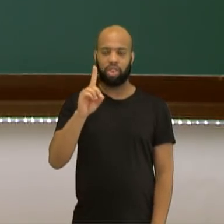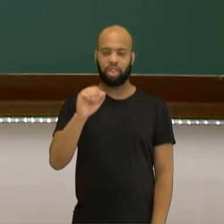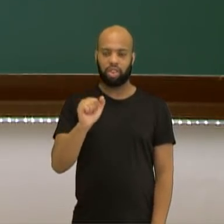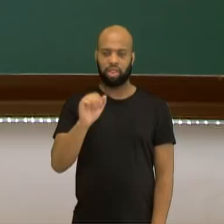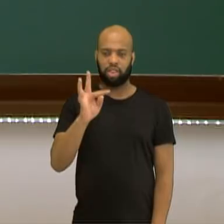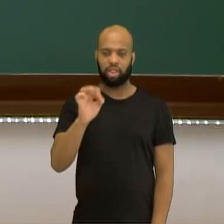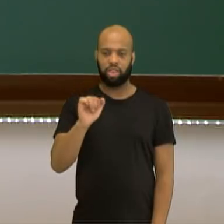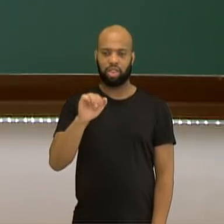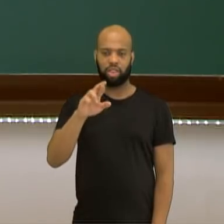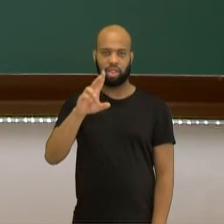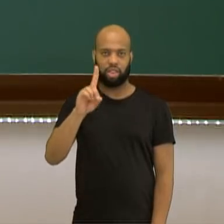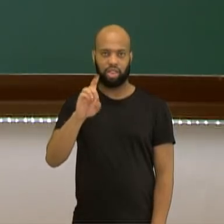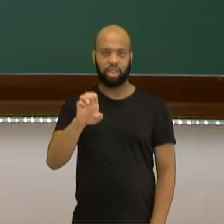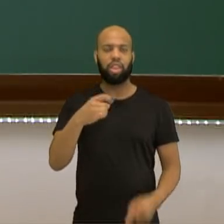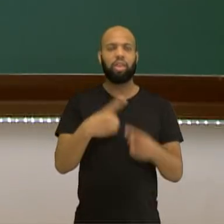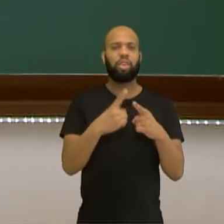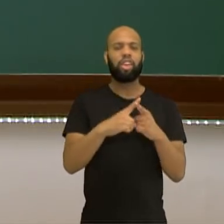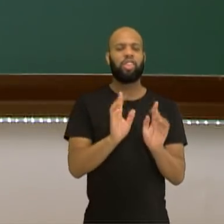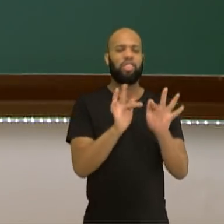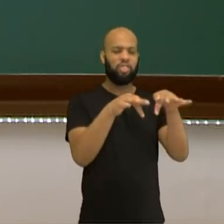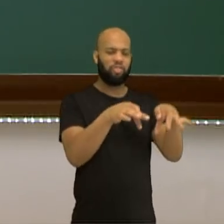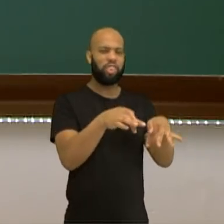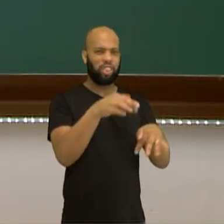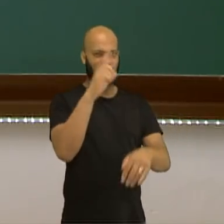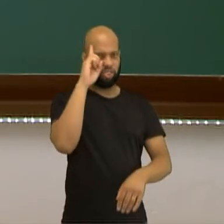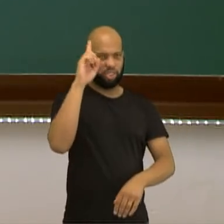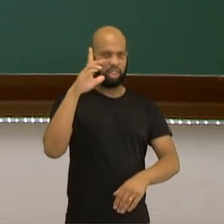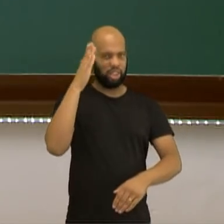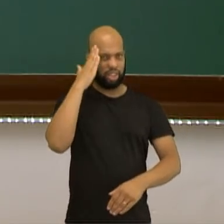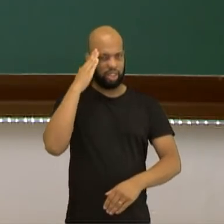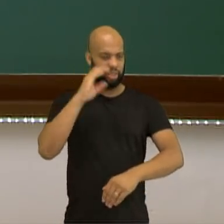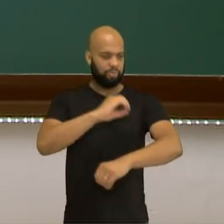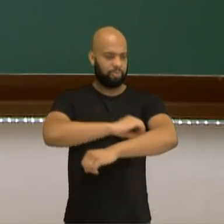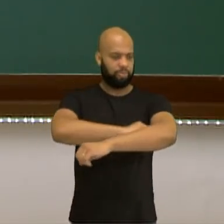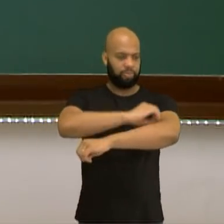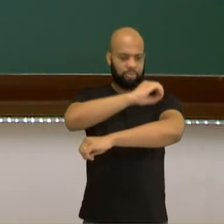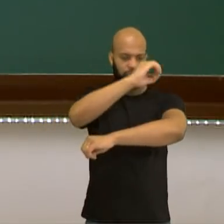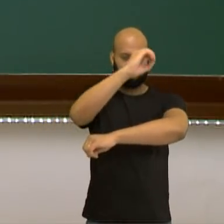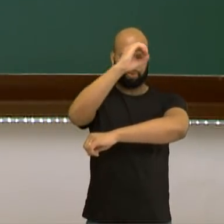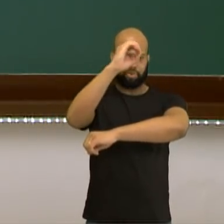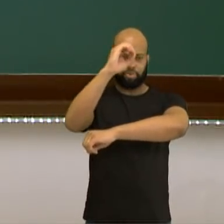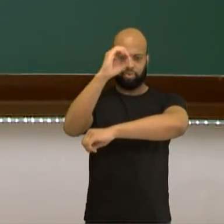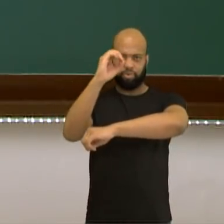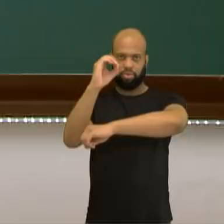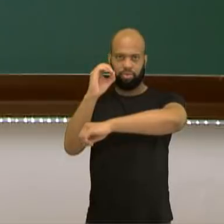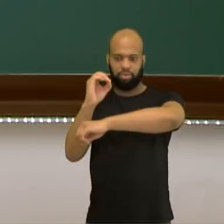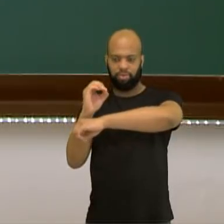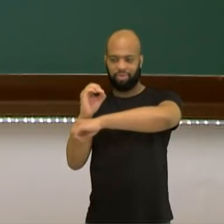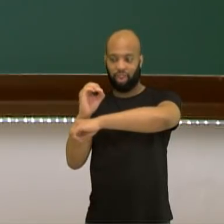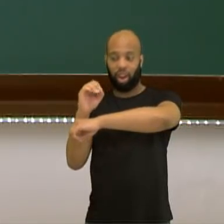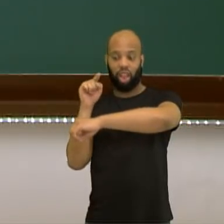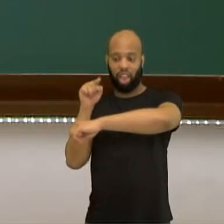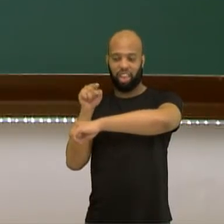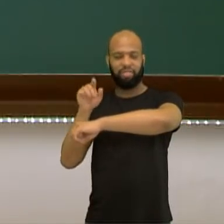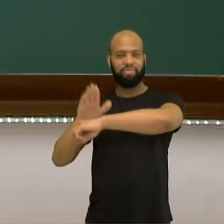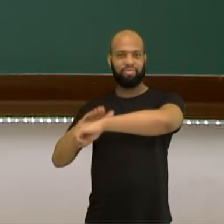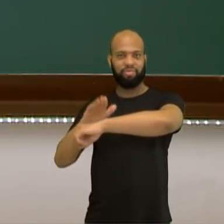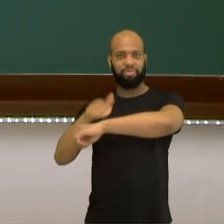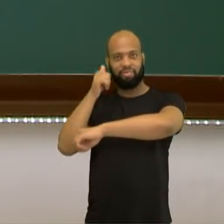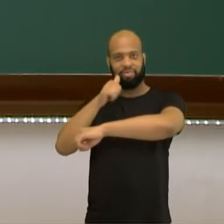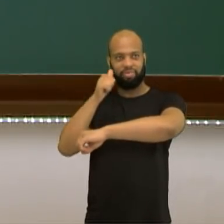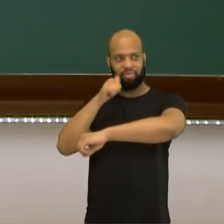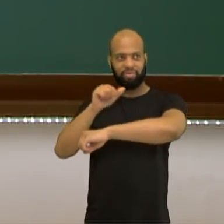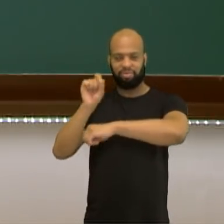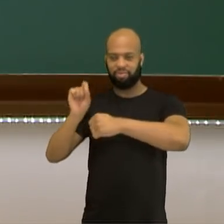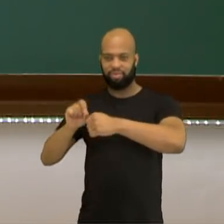bem no finalzinho do dia. Sabe quando o sol tá indo embora? Então era quando as senhoras praticavam.